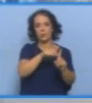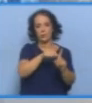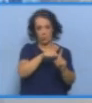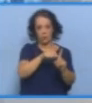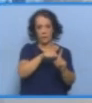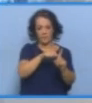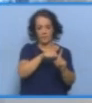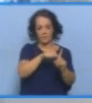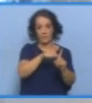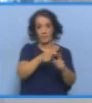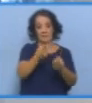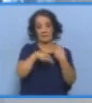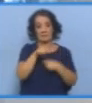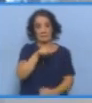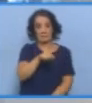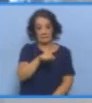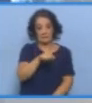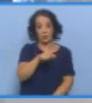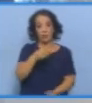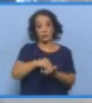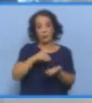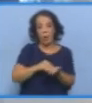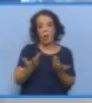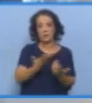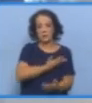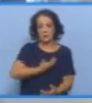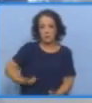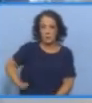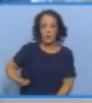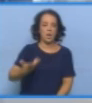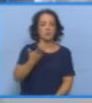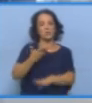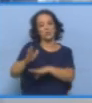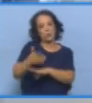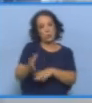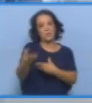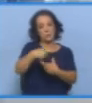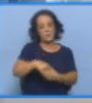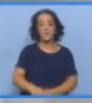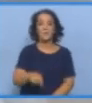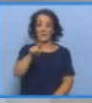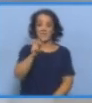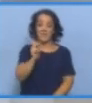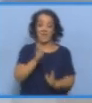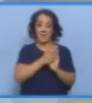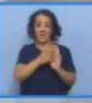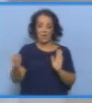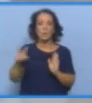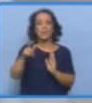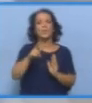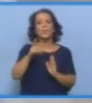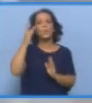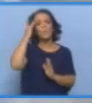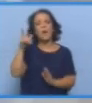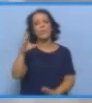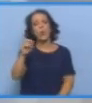E os pobres, os desempregados, os excluídos. Nesses anos, o padre Constantino Alves continuava como operário